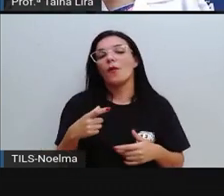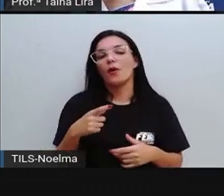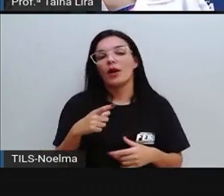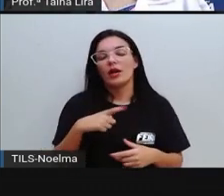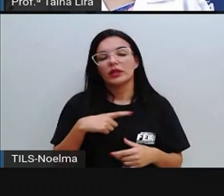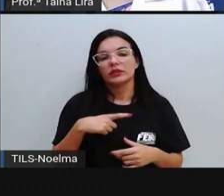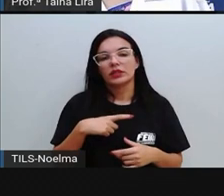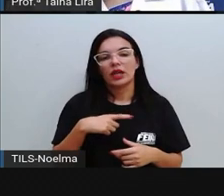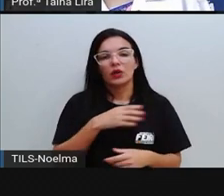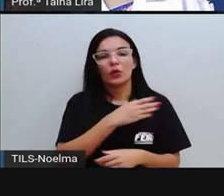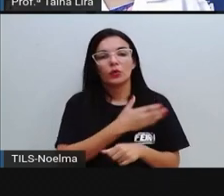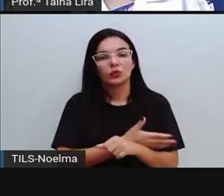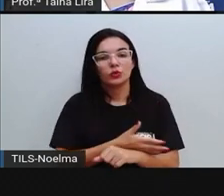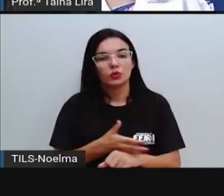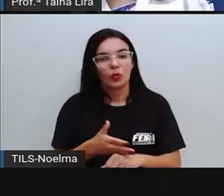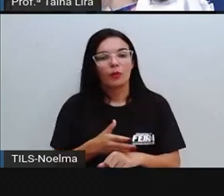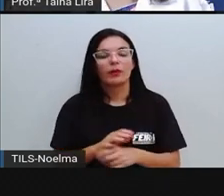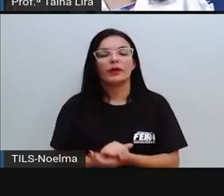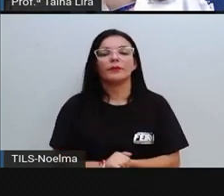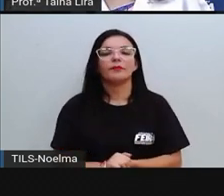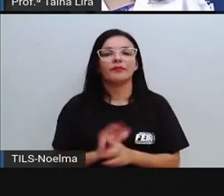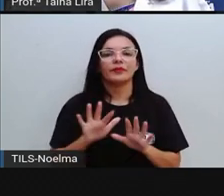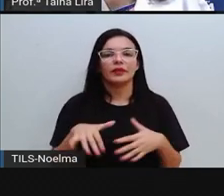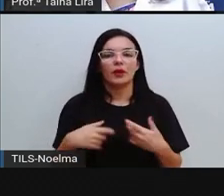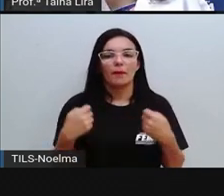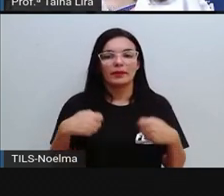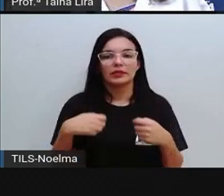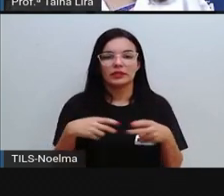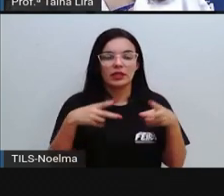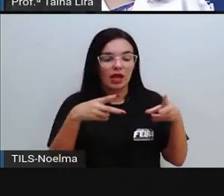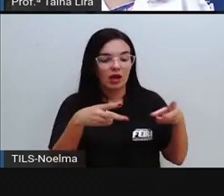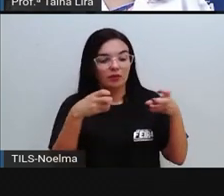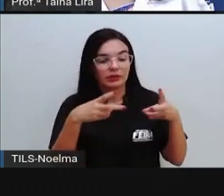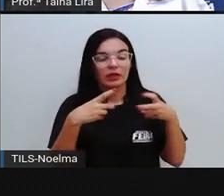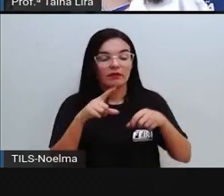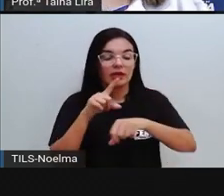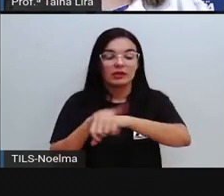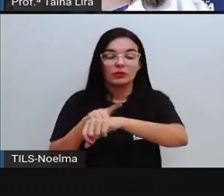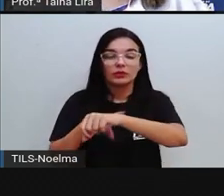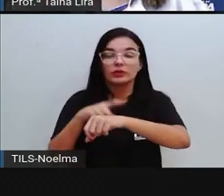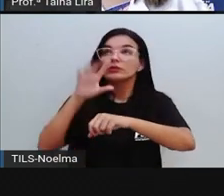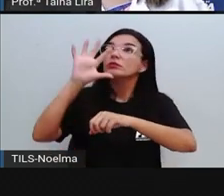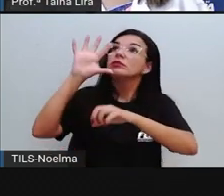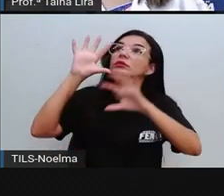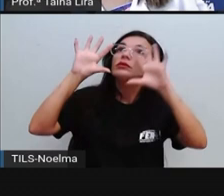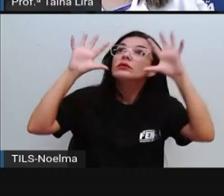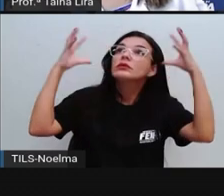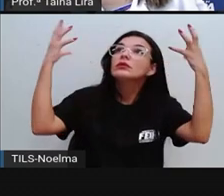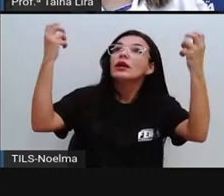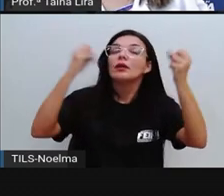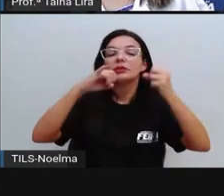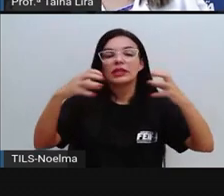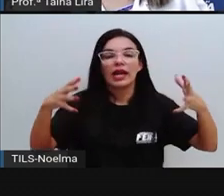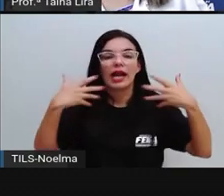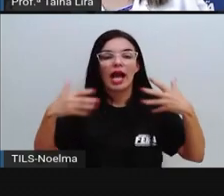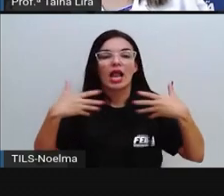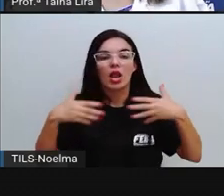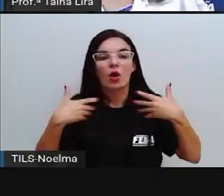é verdade? Observar como está aí o tempo, se está fazendo muito calor, e tentar